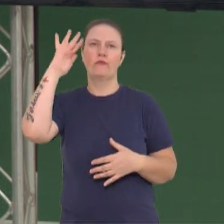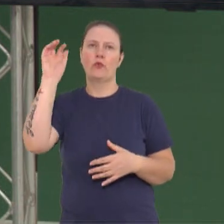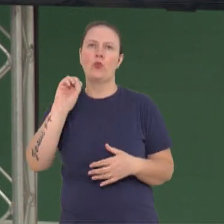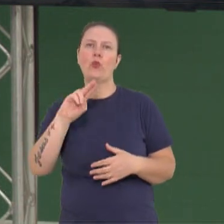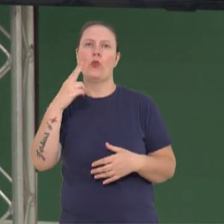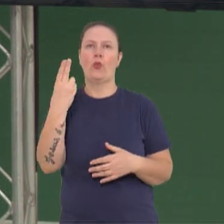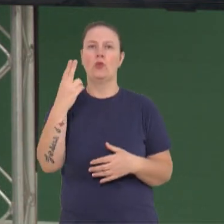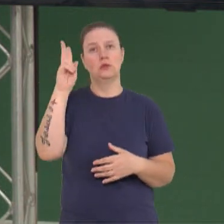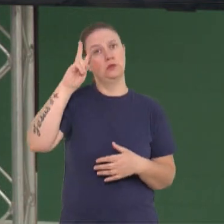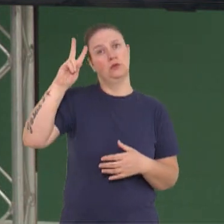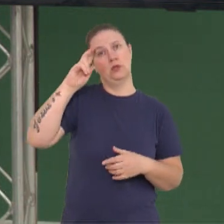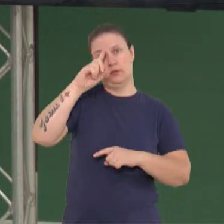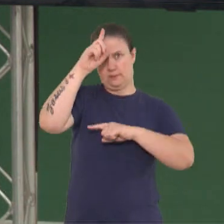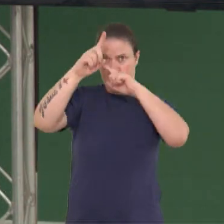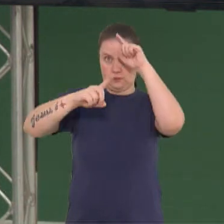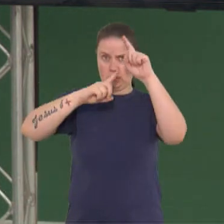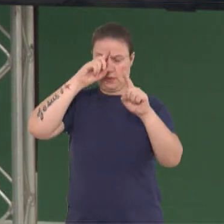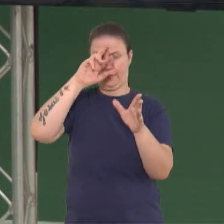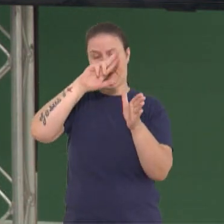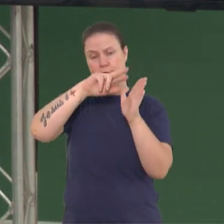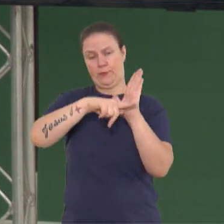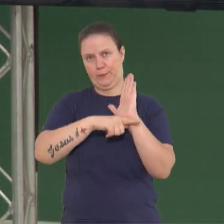história das ideias na filosofia.